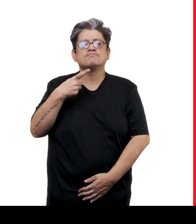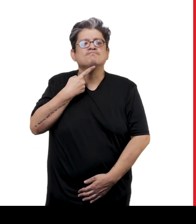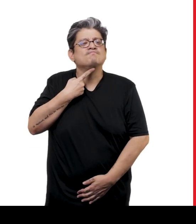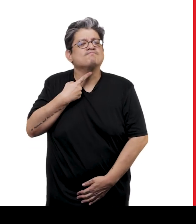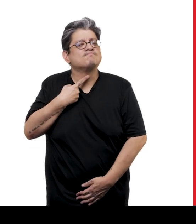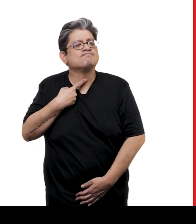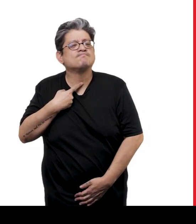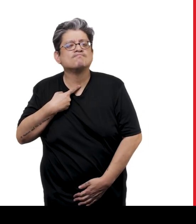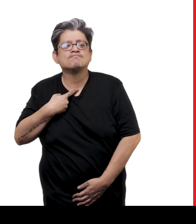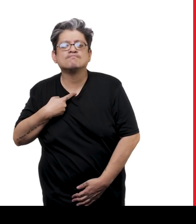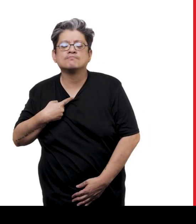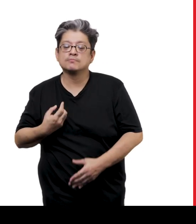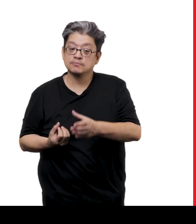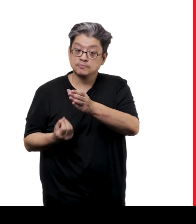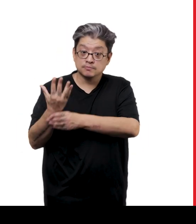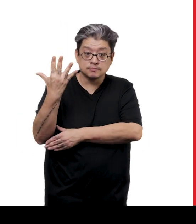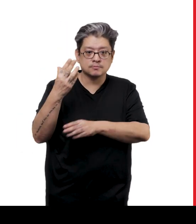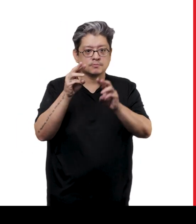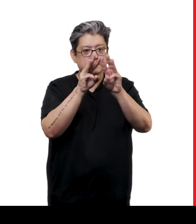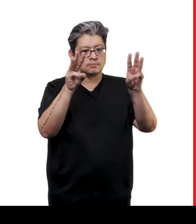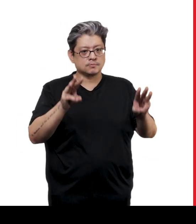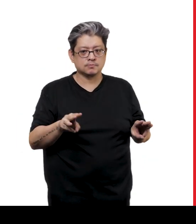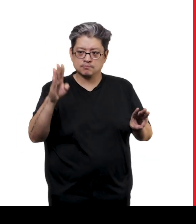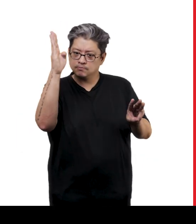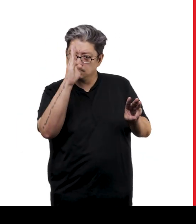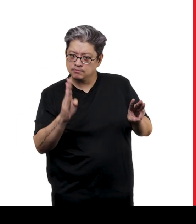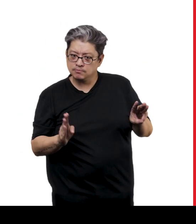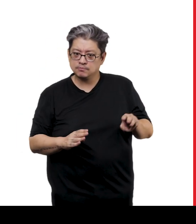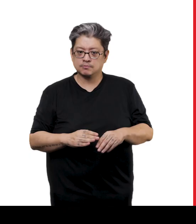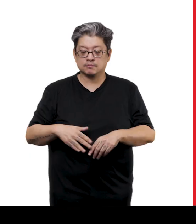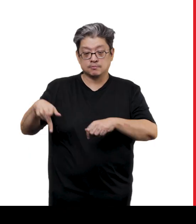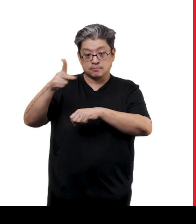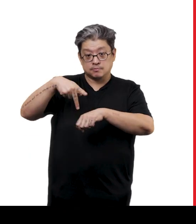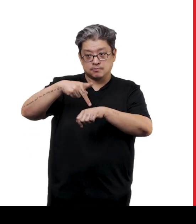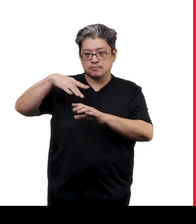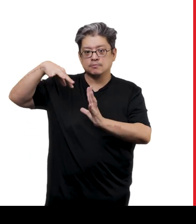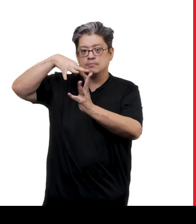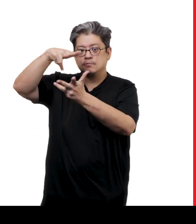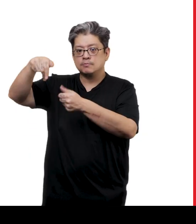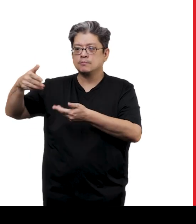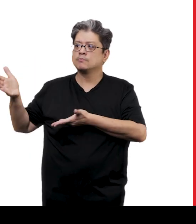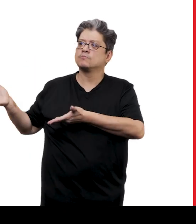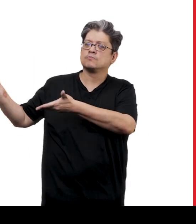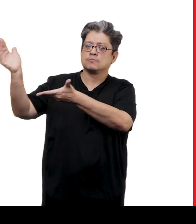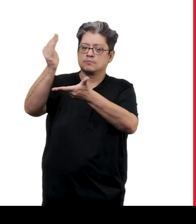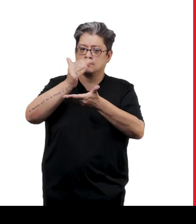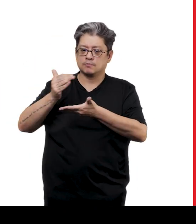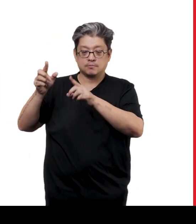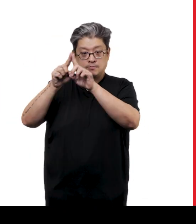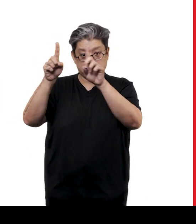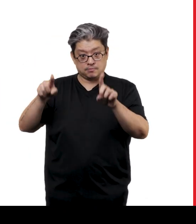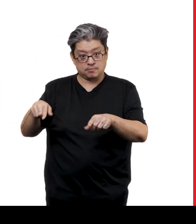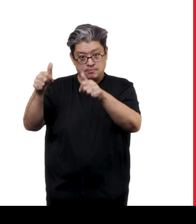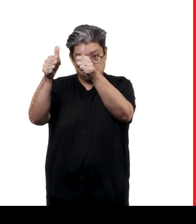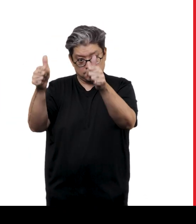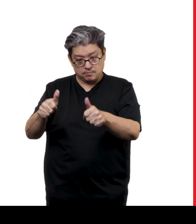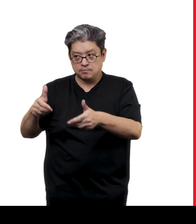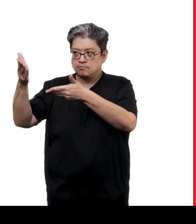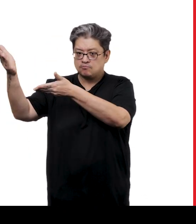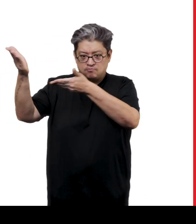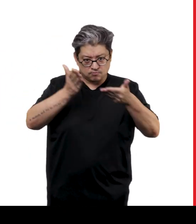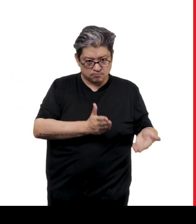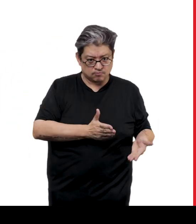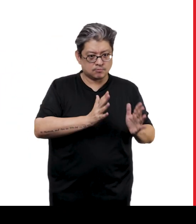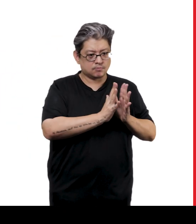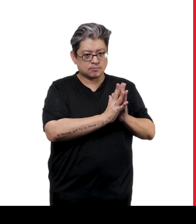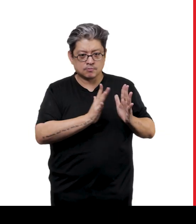museu no Brasil com uma coleção de porte internacional. Ao longo de 1947,